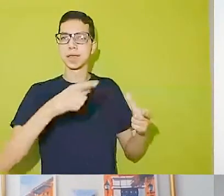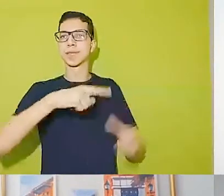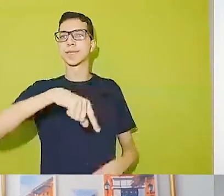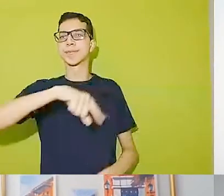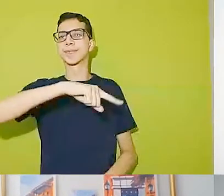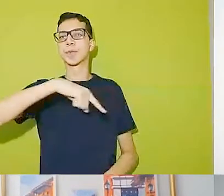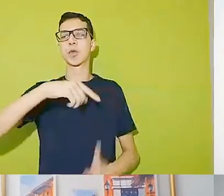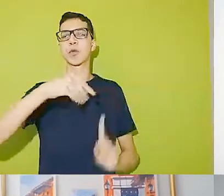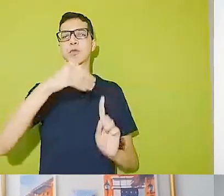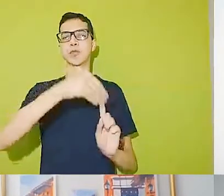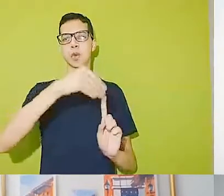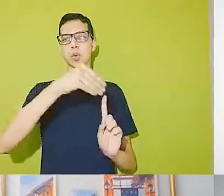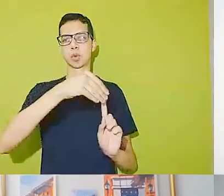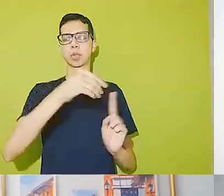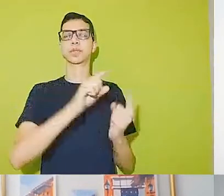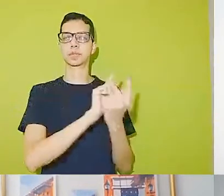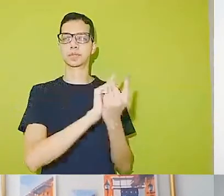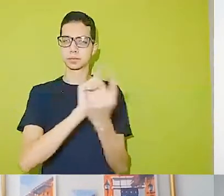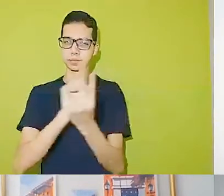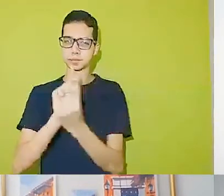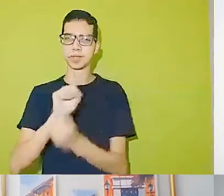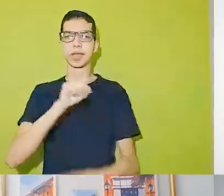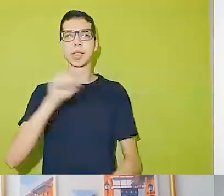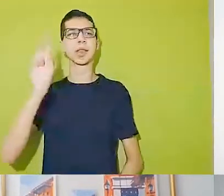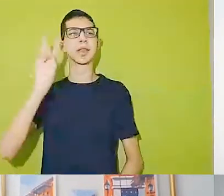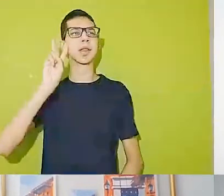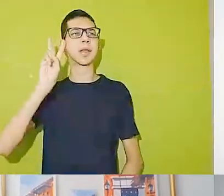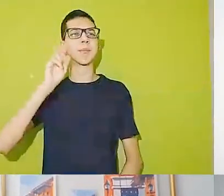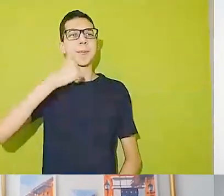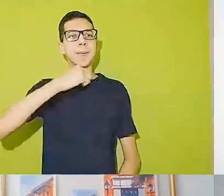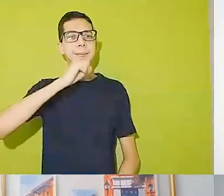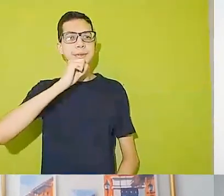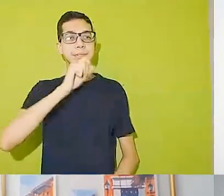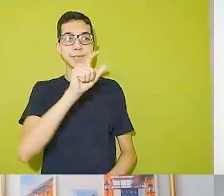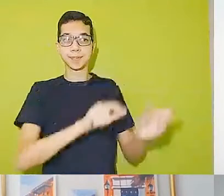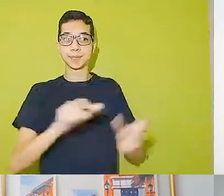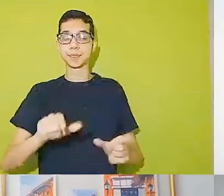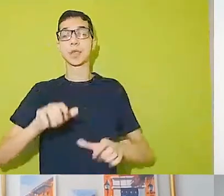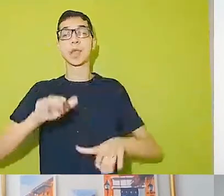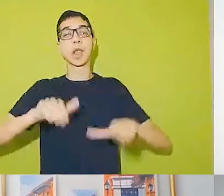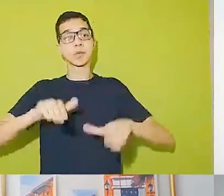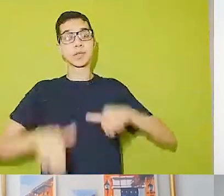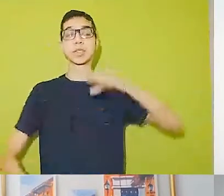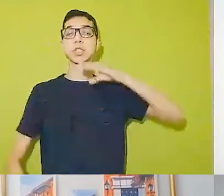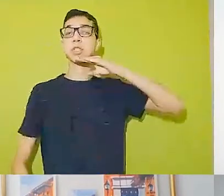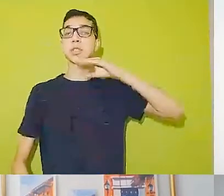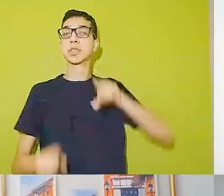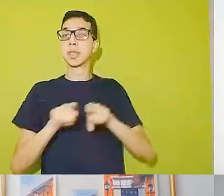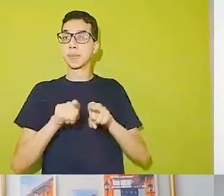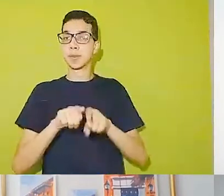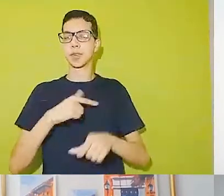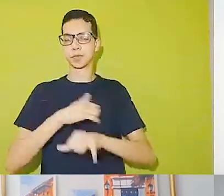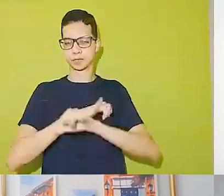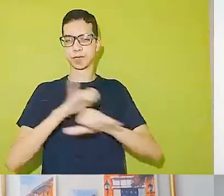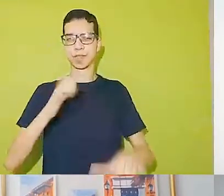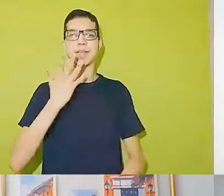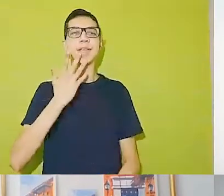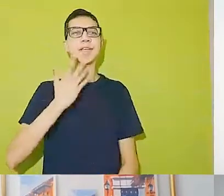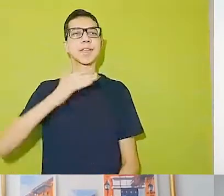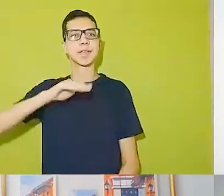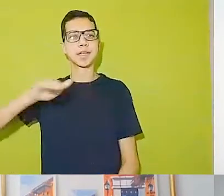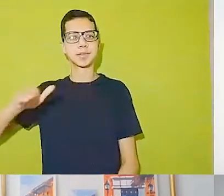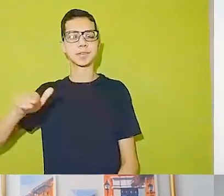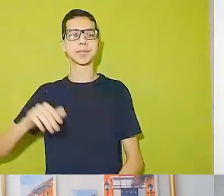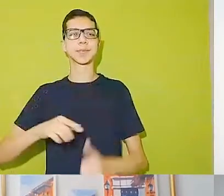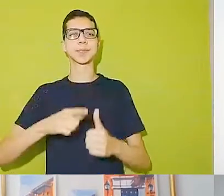vulnerabilidade. Lembrando que essa mãe também pode ser uma adolescente, né? Por isso, quando eu falo criança e adolescente, eu também